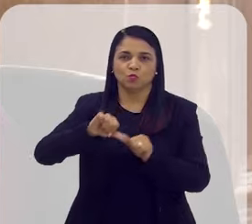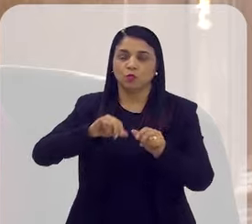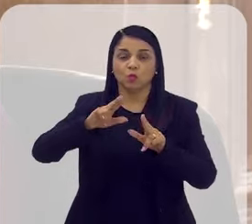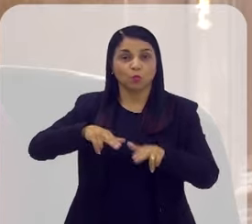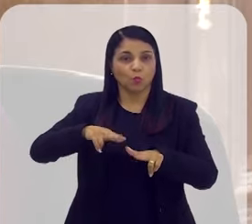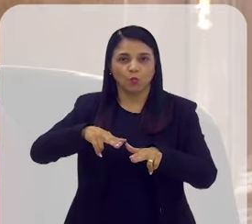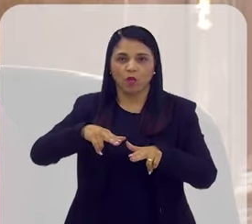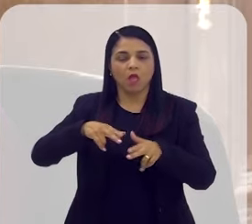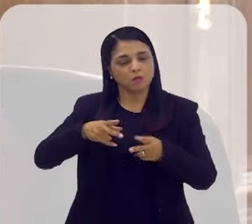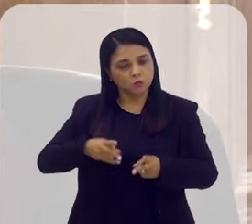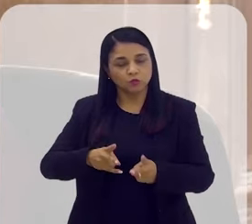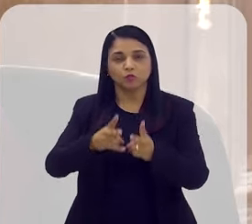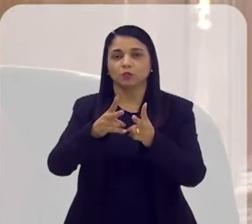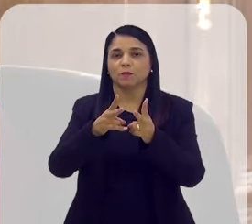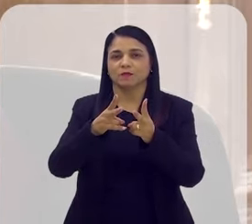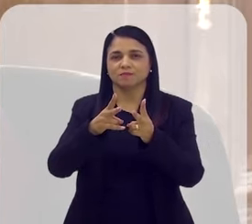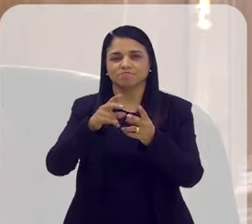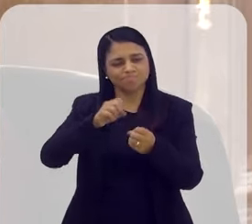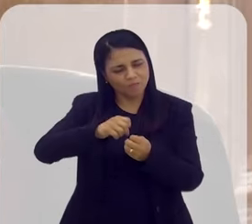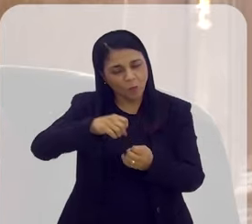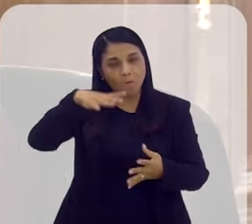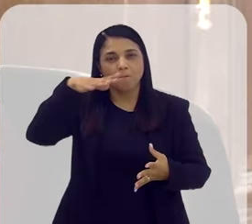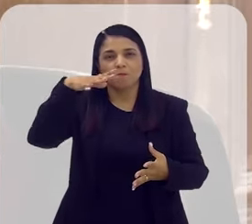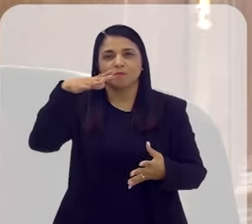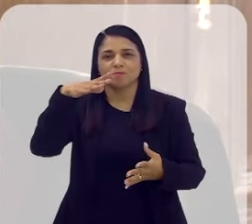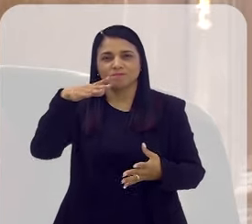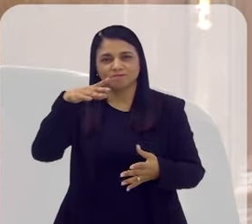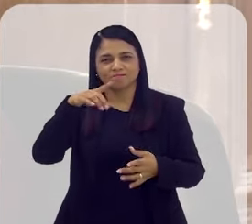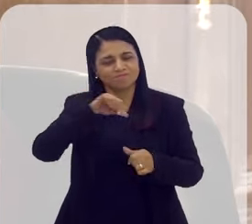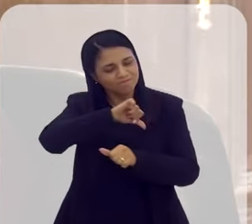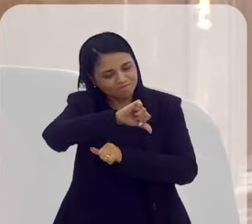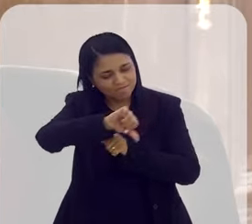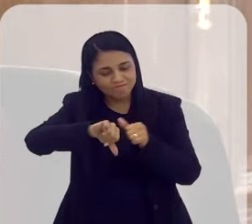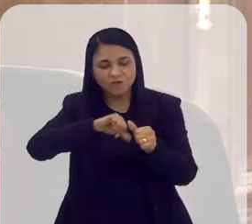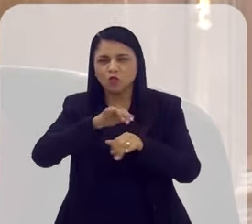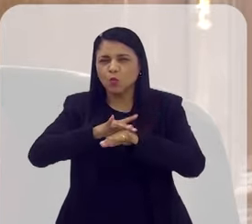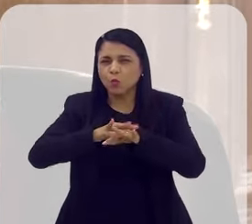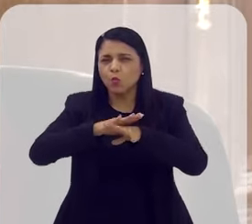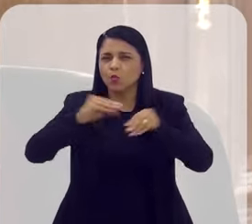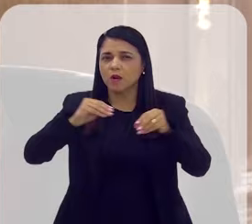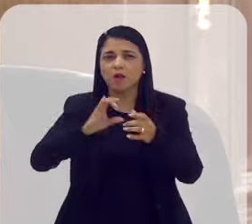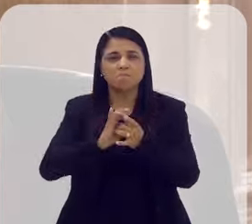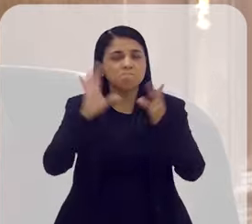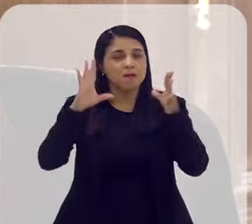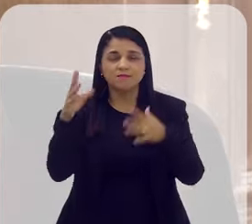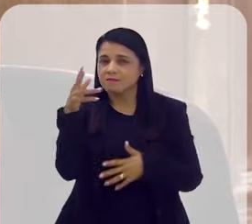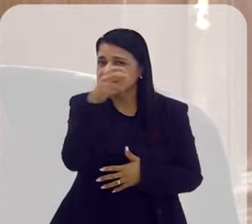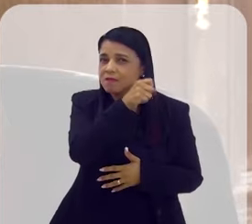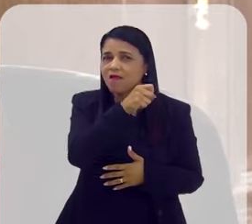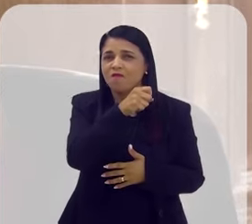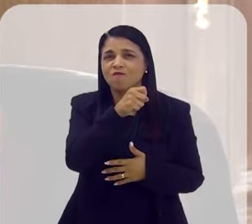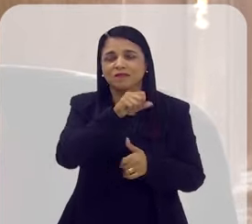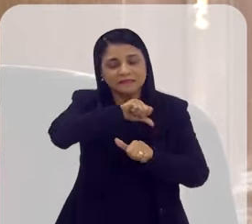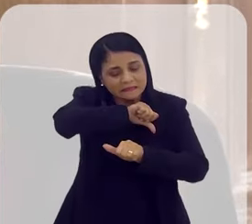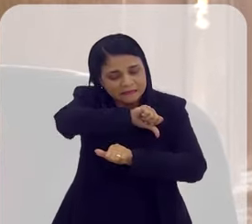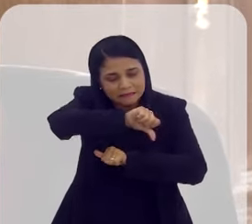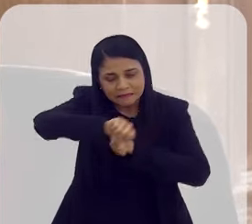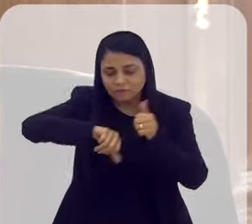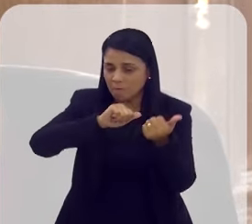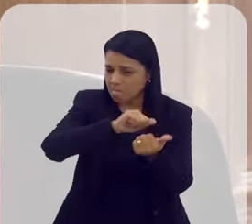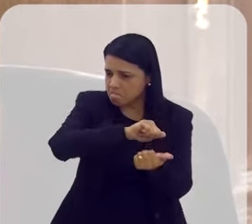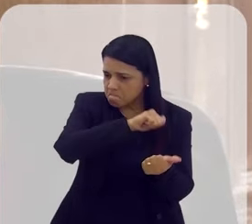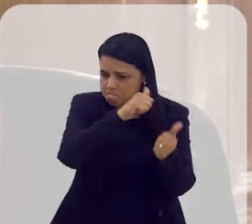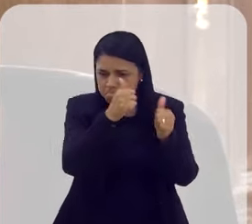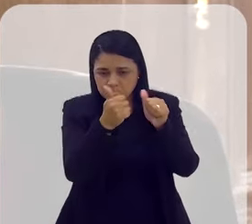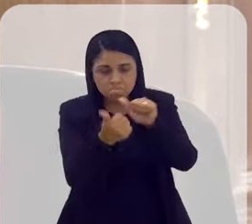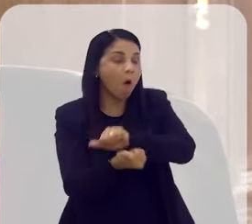mudou, ele continua o mesmo, ele opera milagre, ele ainda faz, ele cura, ele liberta, ele salva,